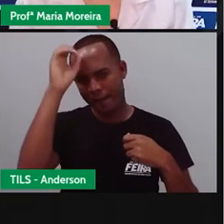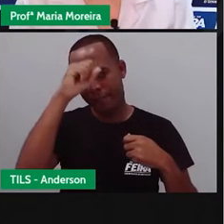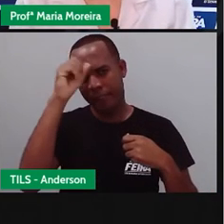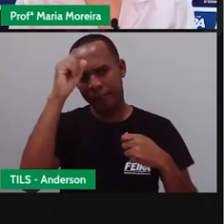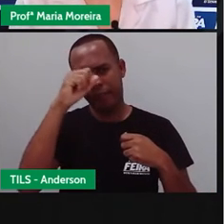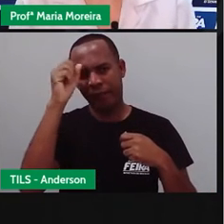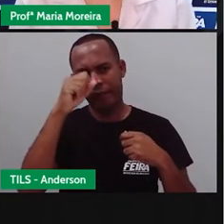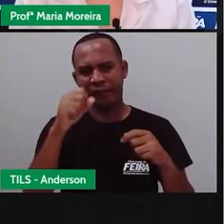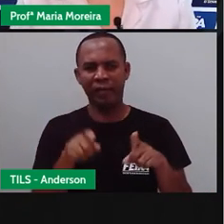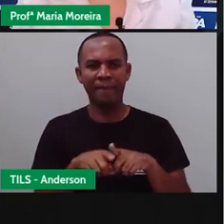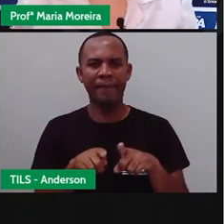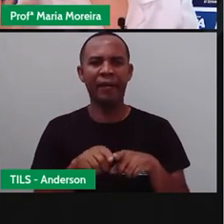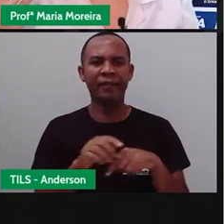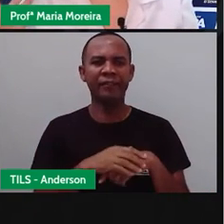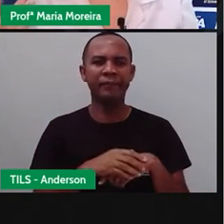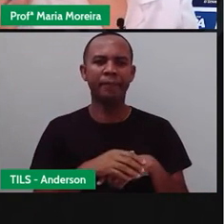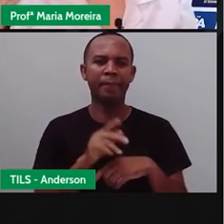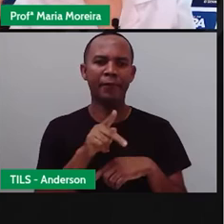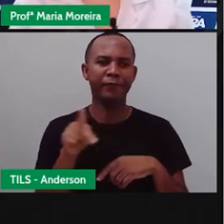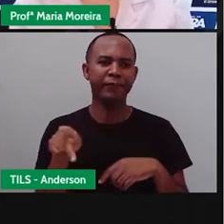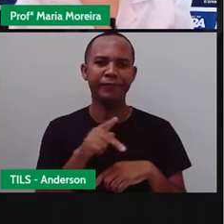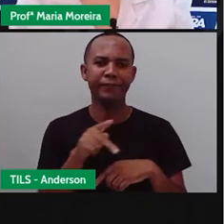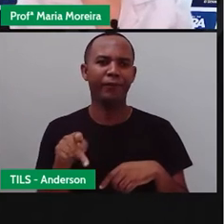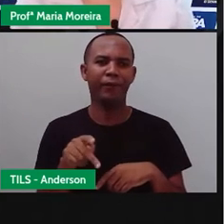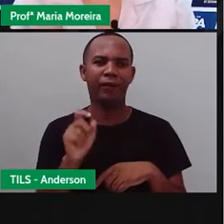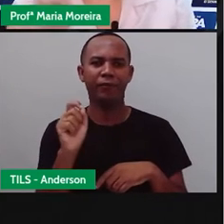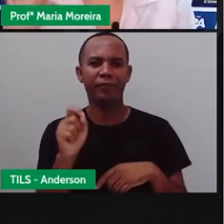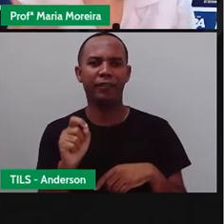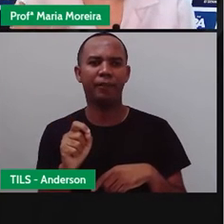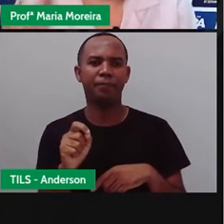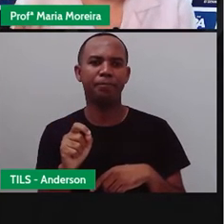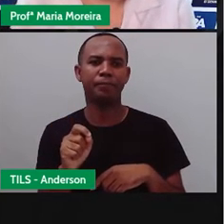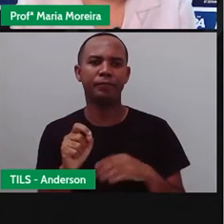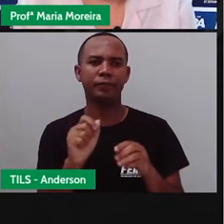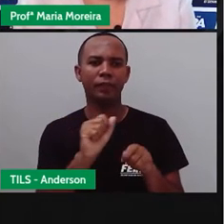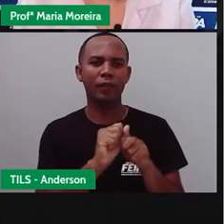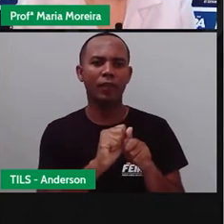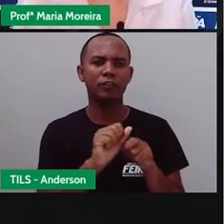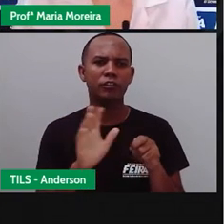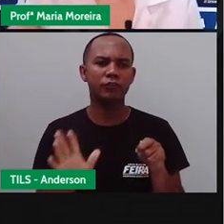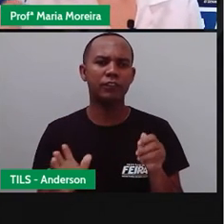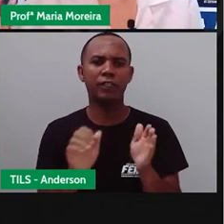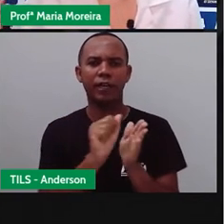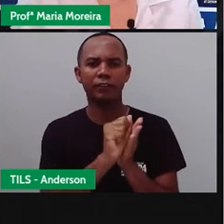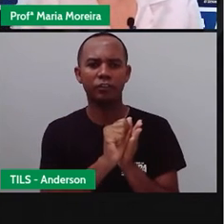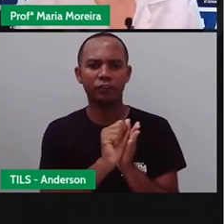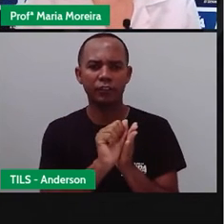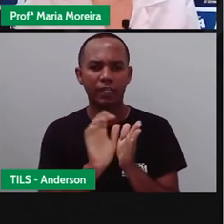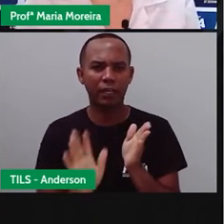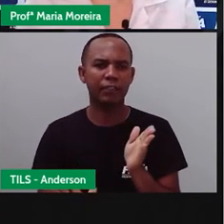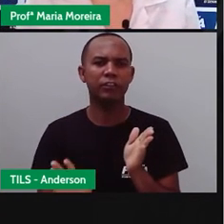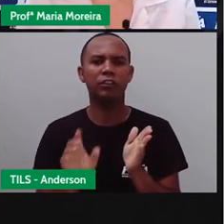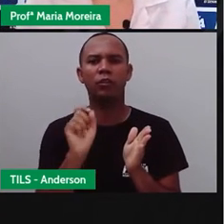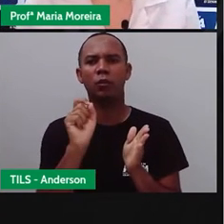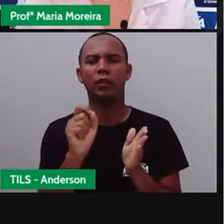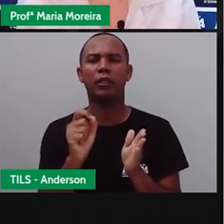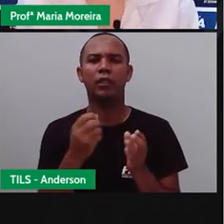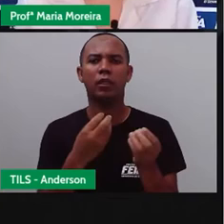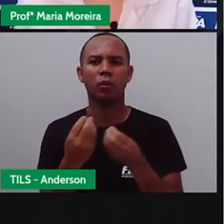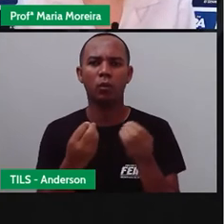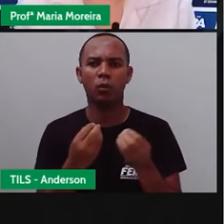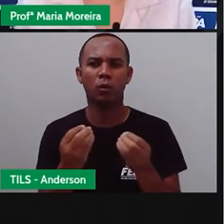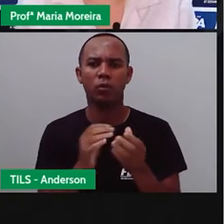não vou olha para passou uma atividade a gente fala as coisas nem percebe passou uma atividade